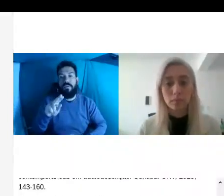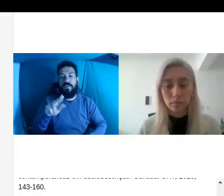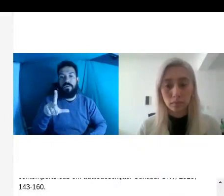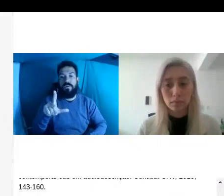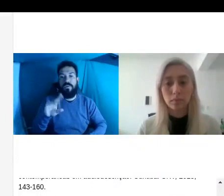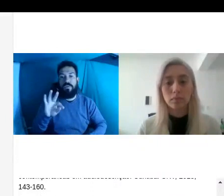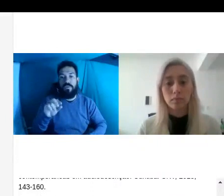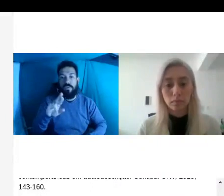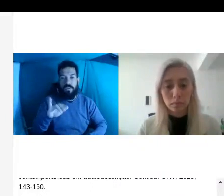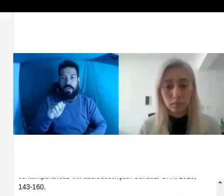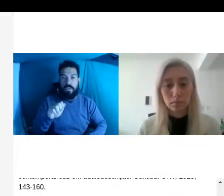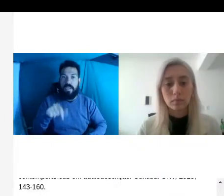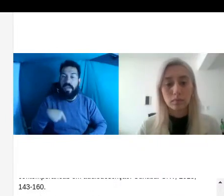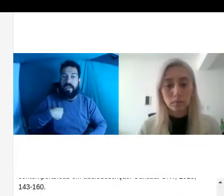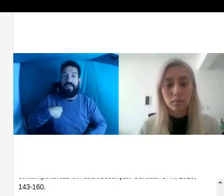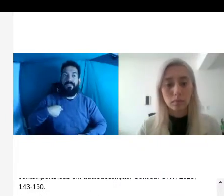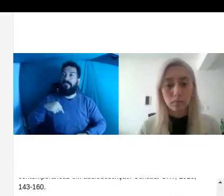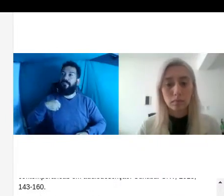técnica.